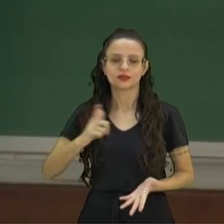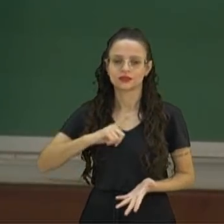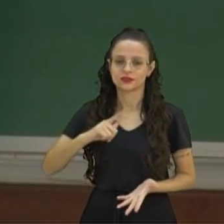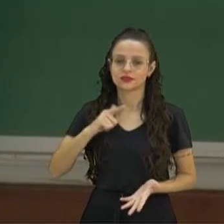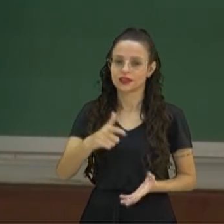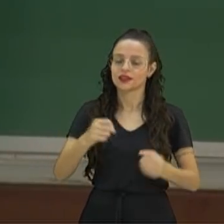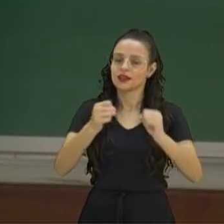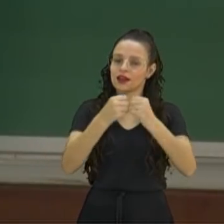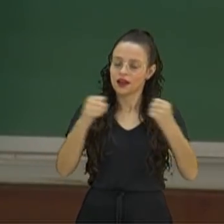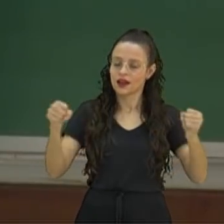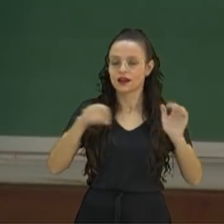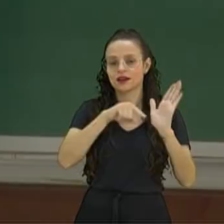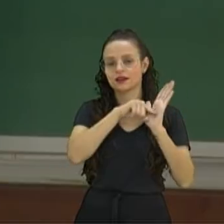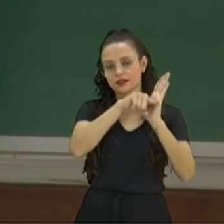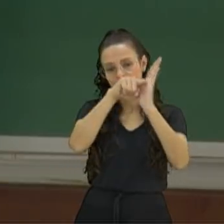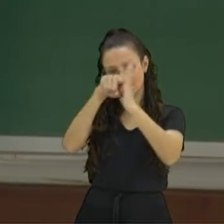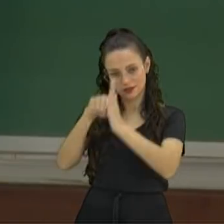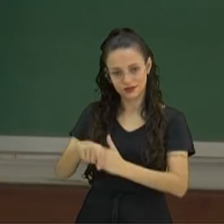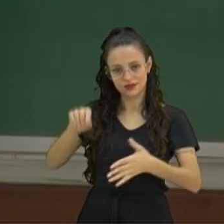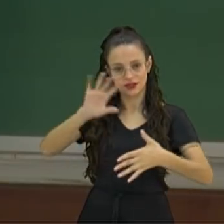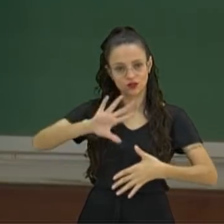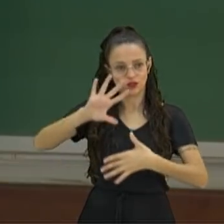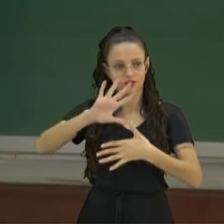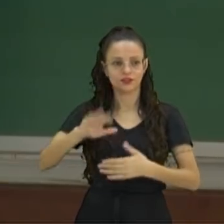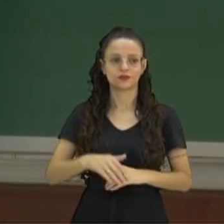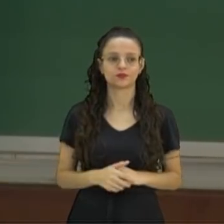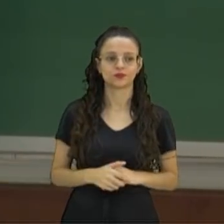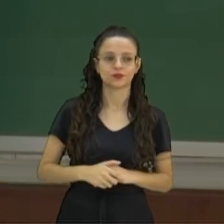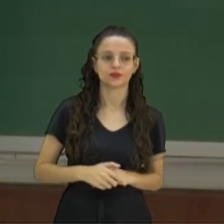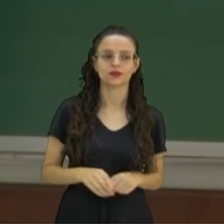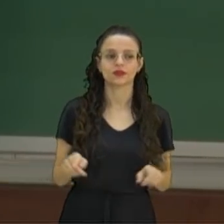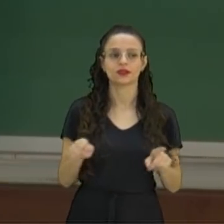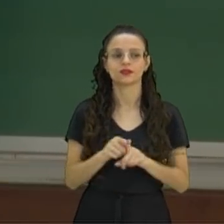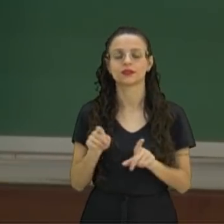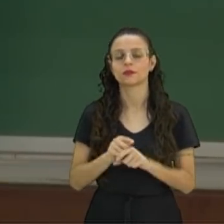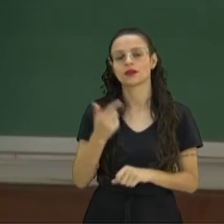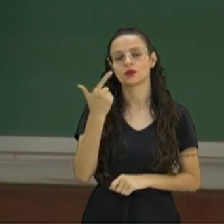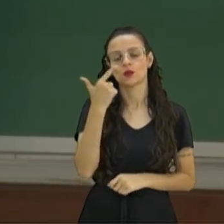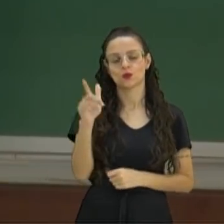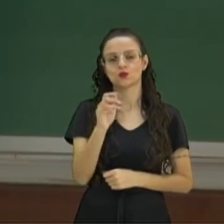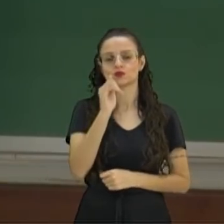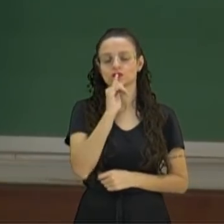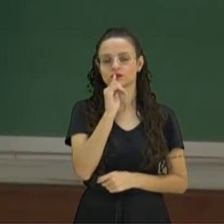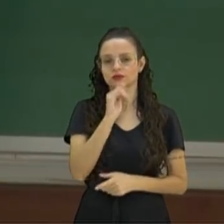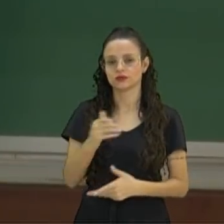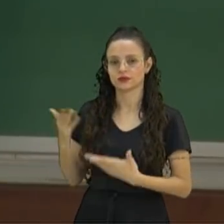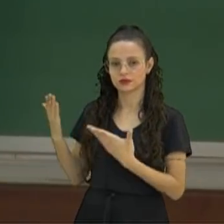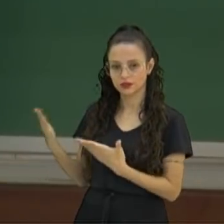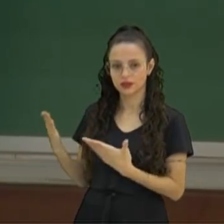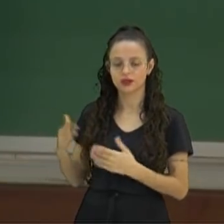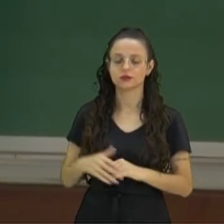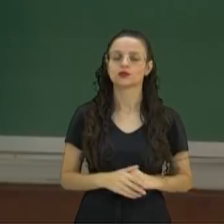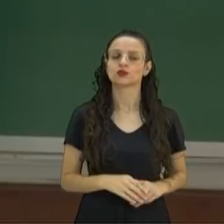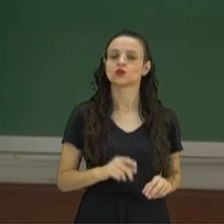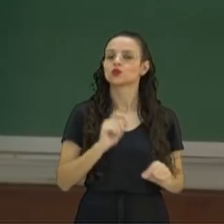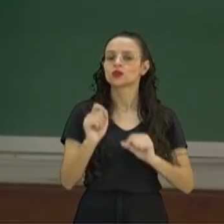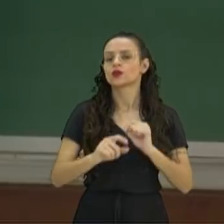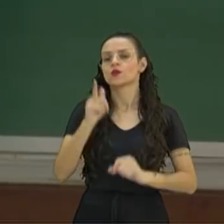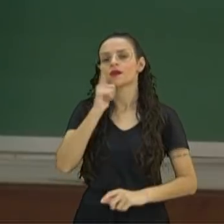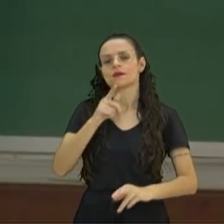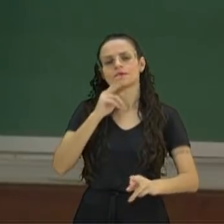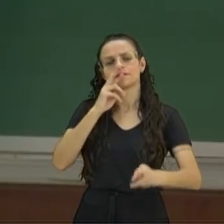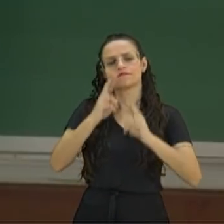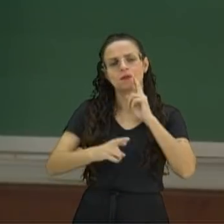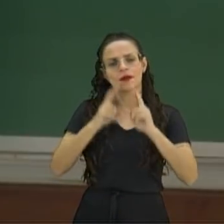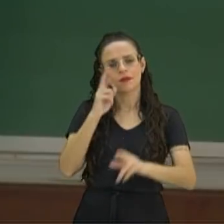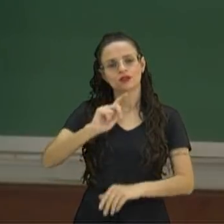a cartografia para dar esse suporte nesse entendimento. E aí ali mais alguns exemplos dos resultados dos mapas